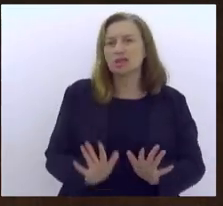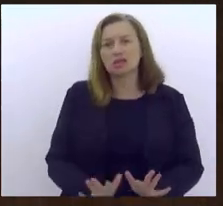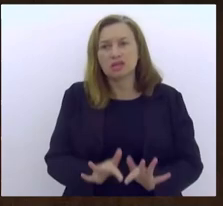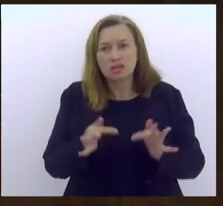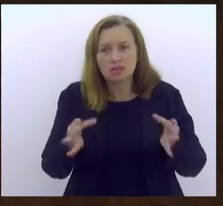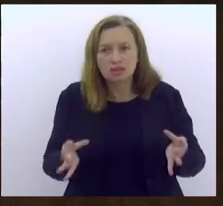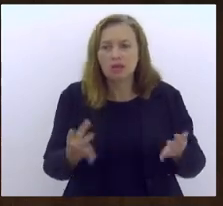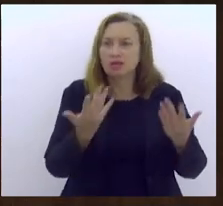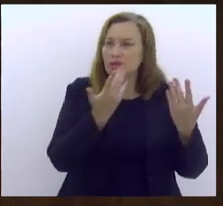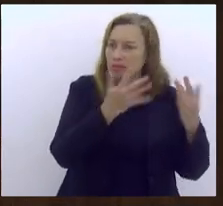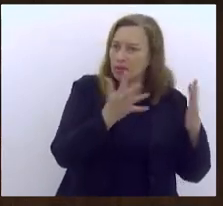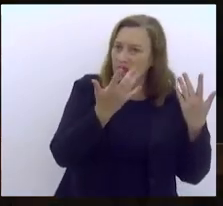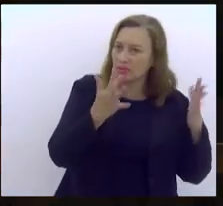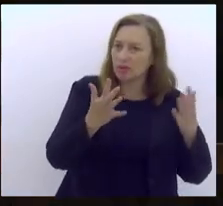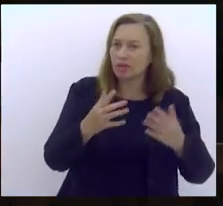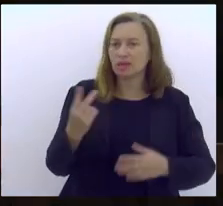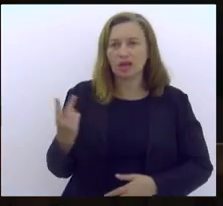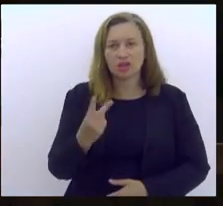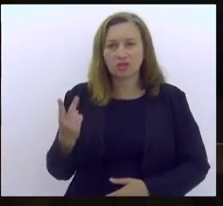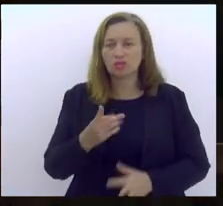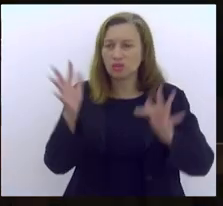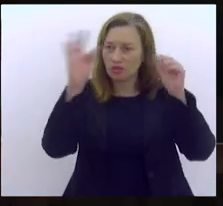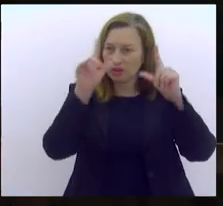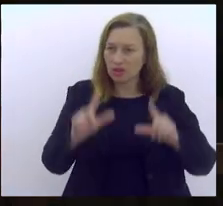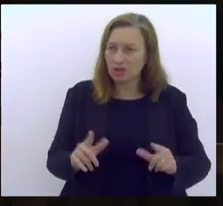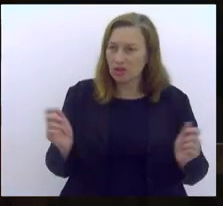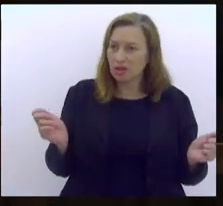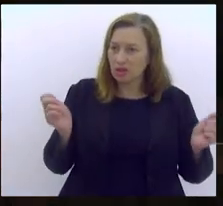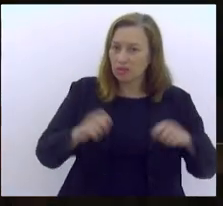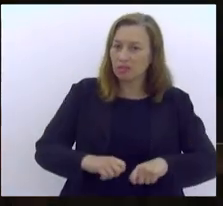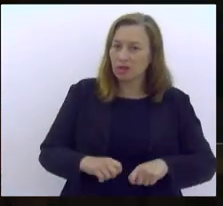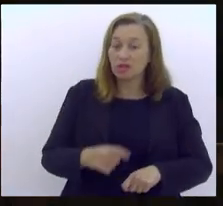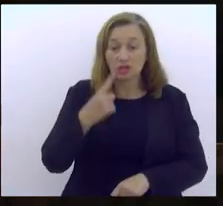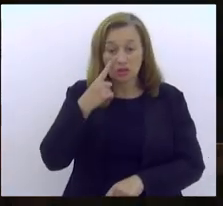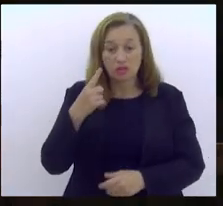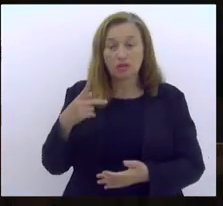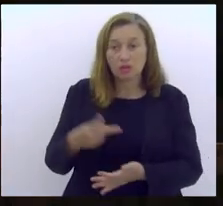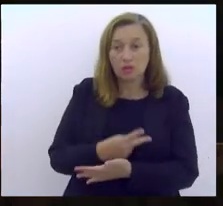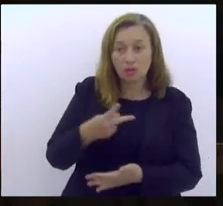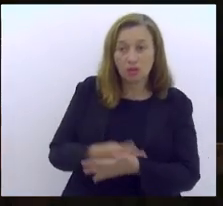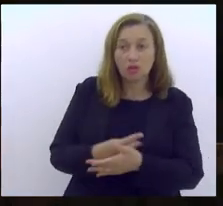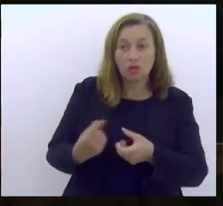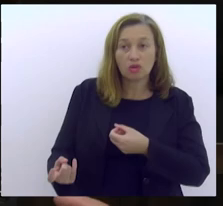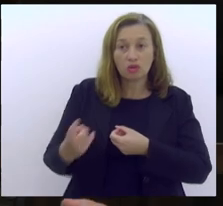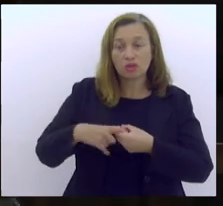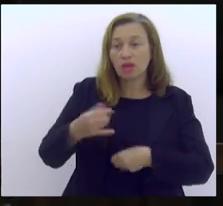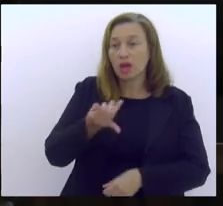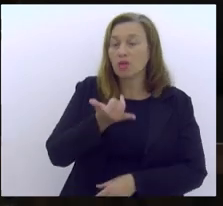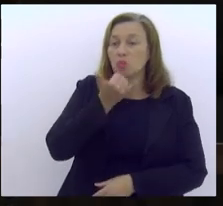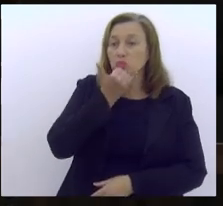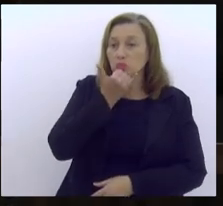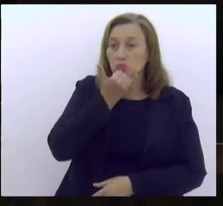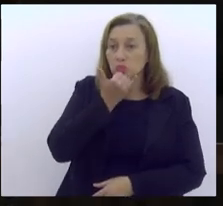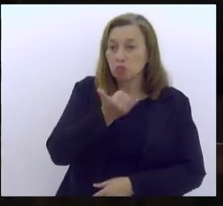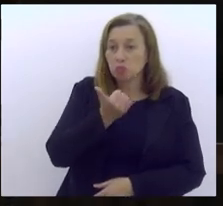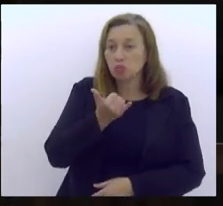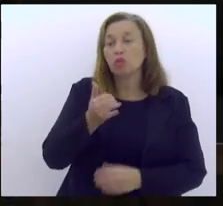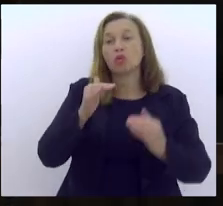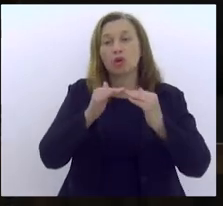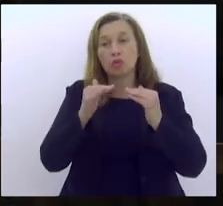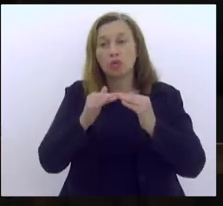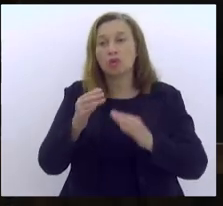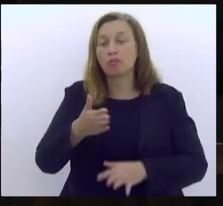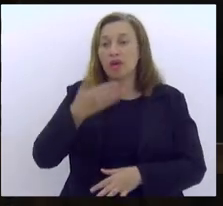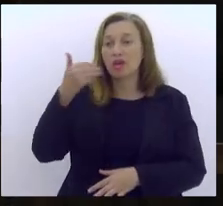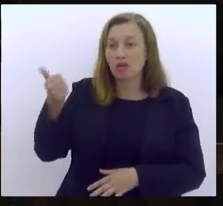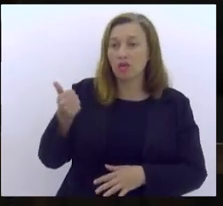Meus parabéns às duas. Feliz daquele que é capaz de admitir os seus erros, voltar atrás, pedir desculpa. E um bom acordo é sempre